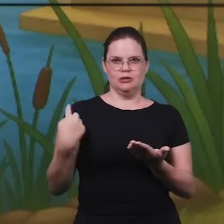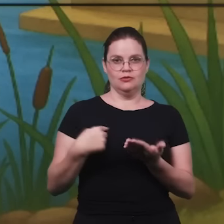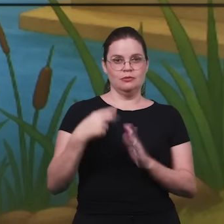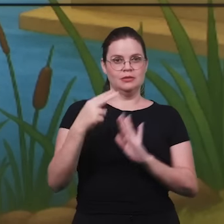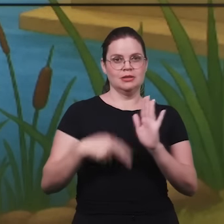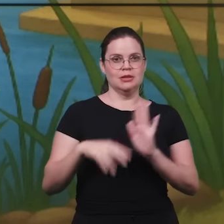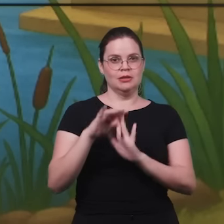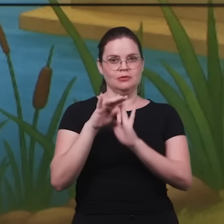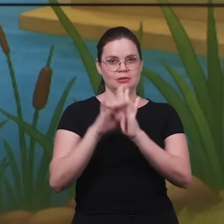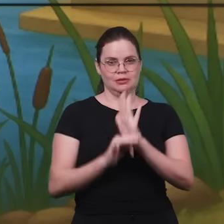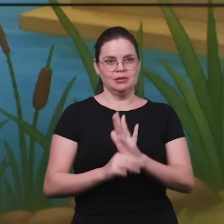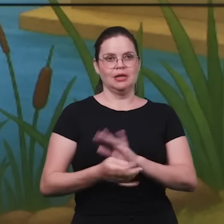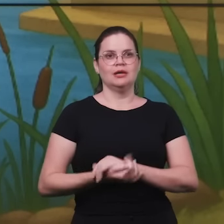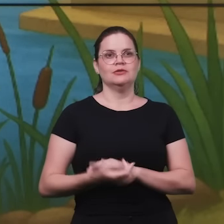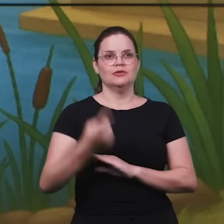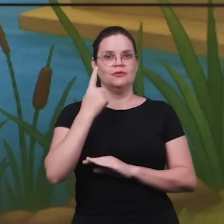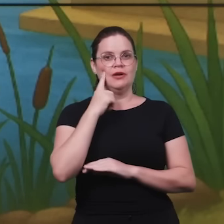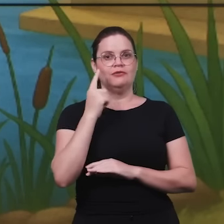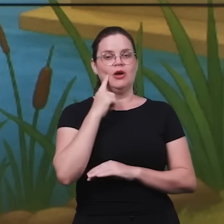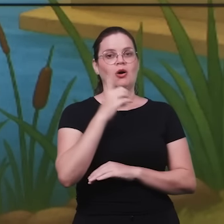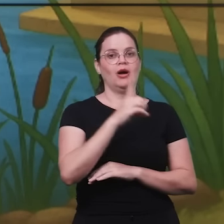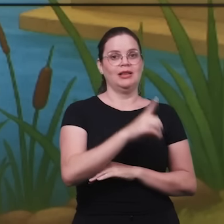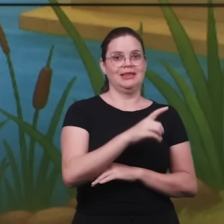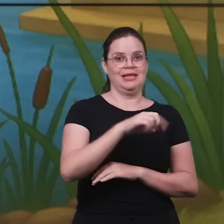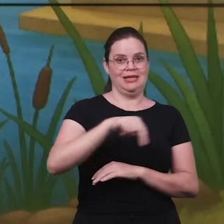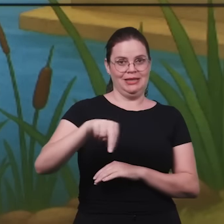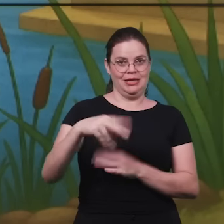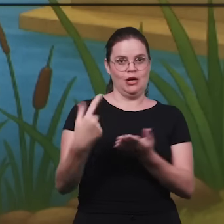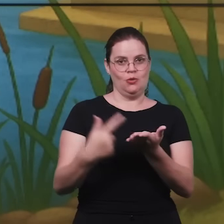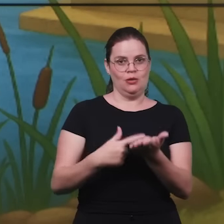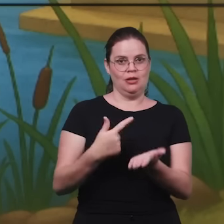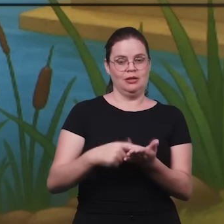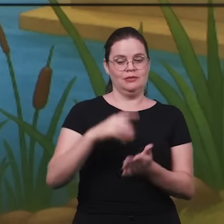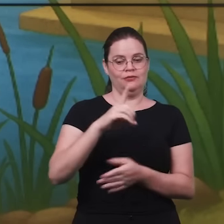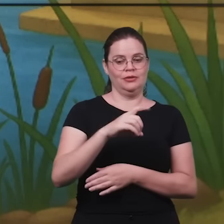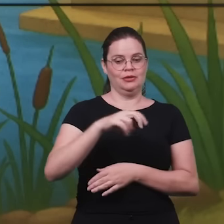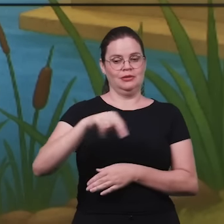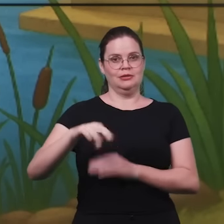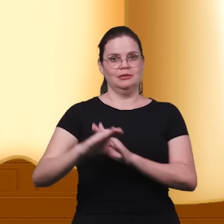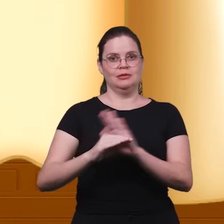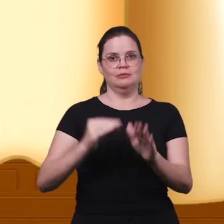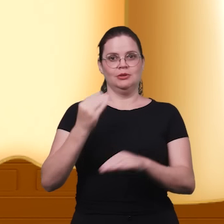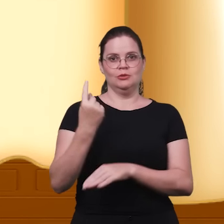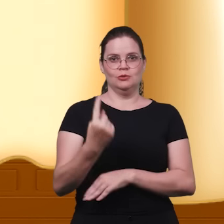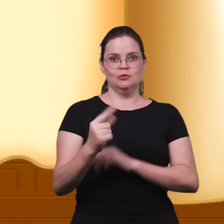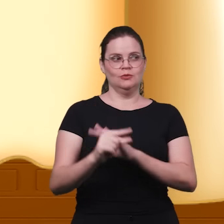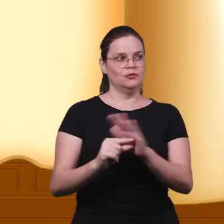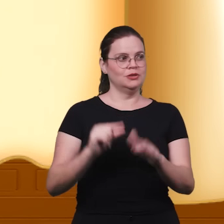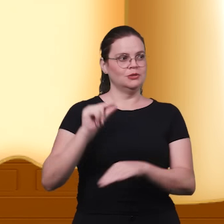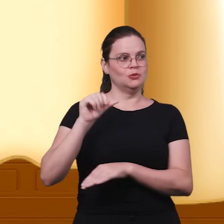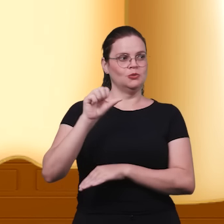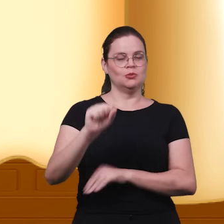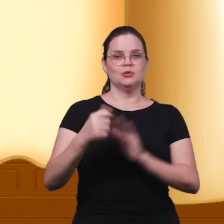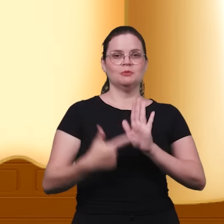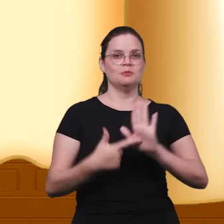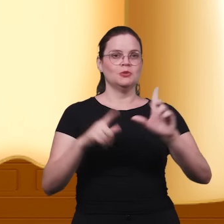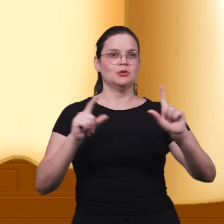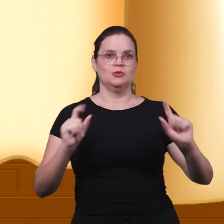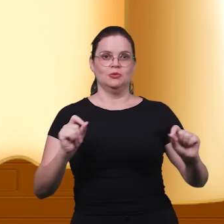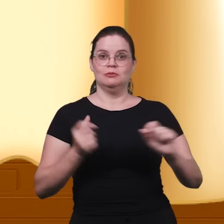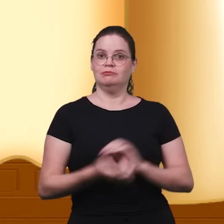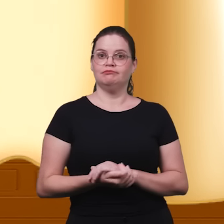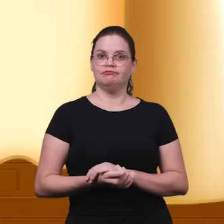Bíblias está no livro de Daniel, capítulo 1, verso 8. Vamos ler? E Daniel assentou no